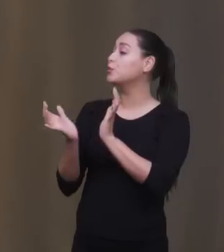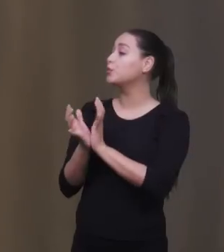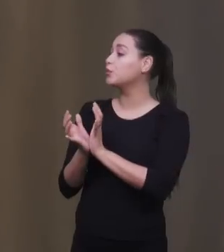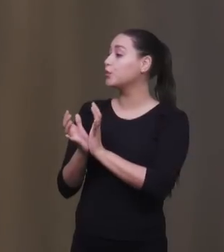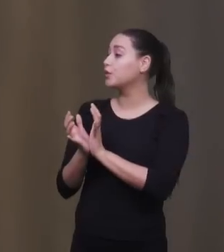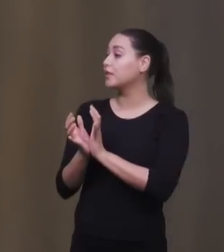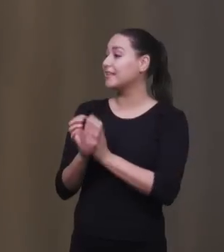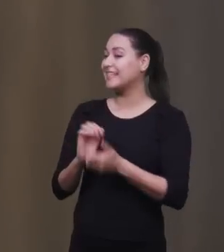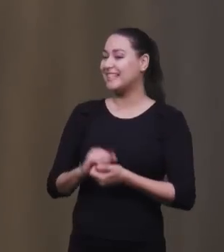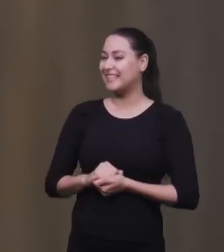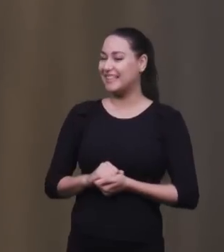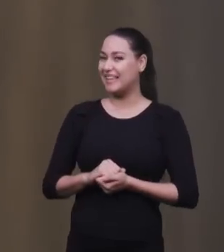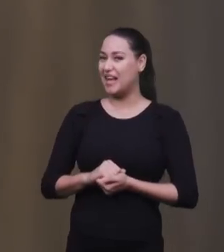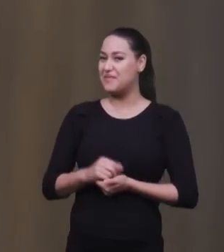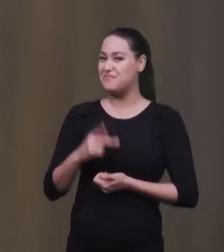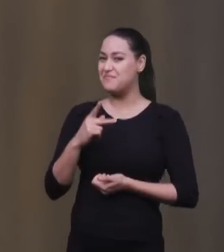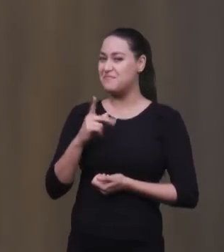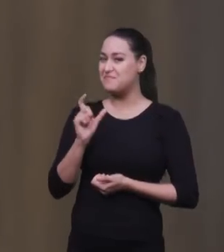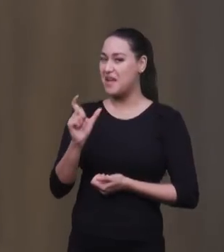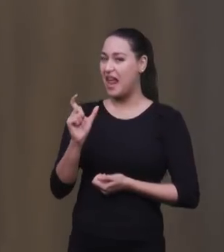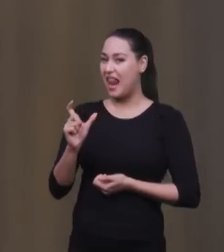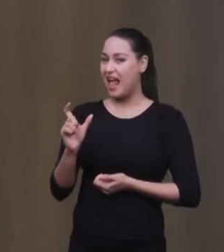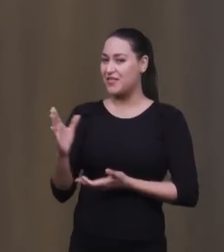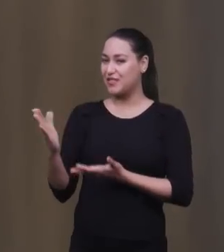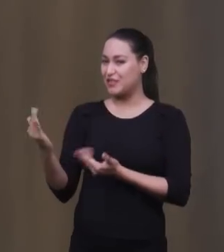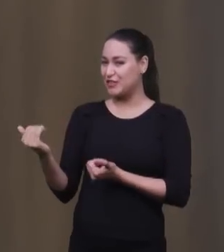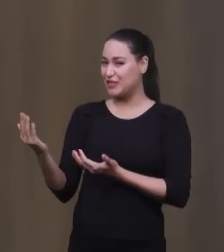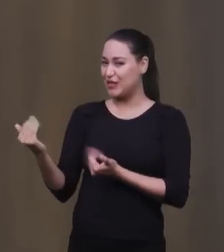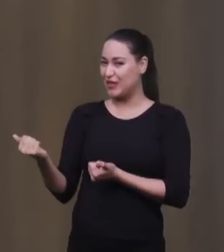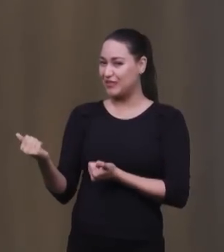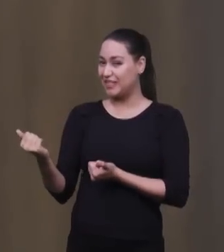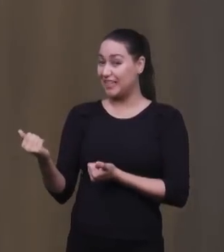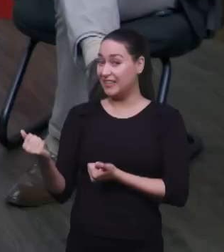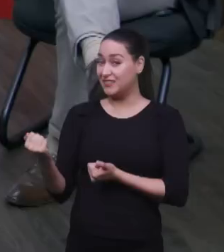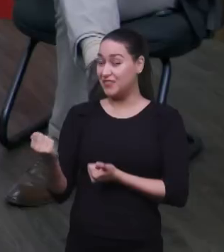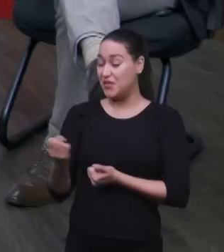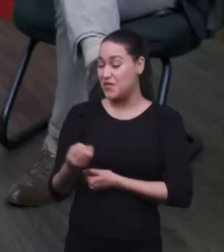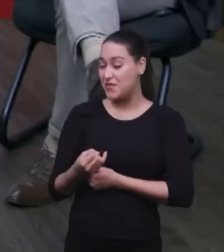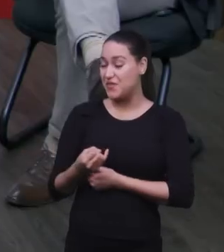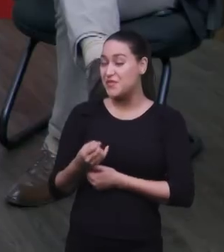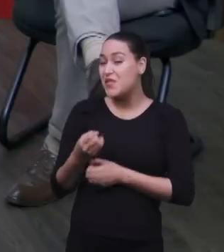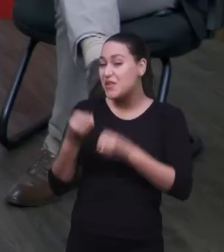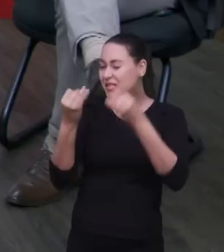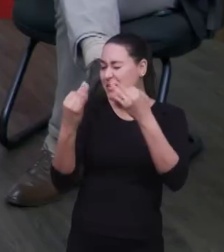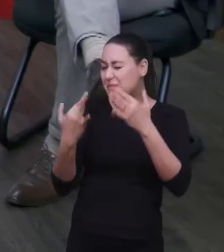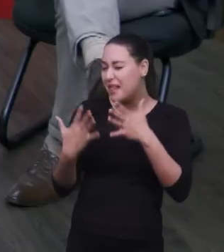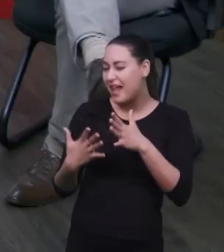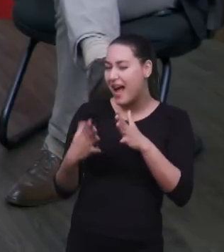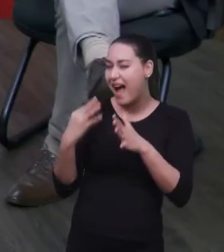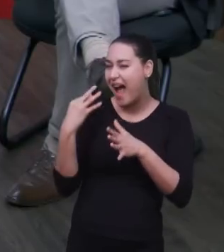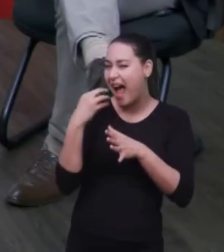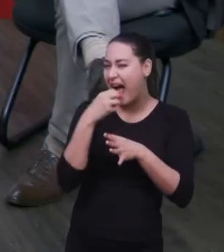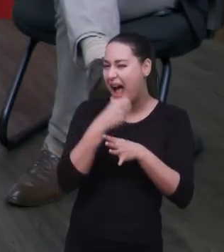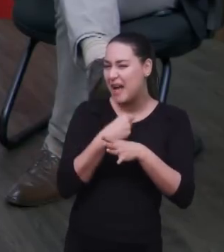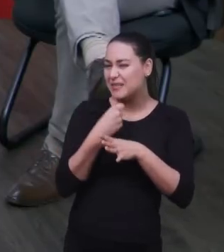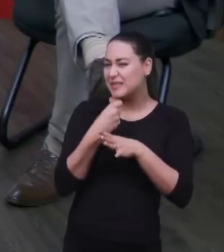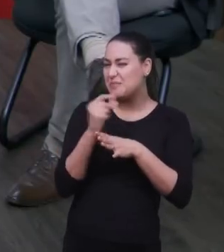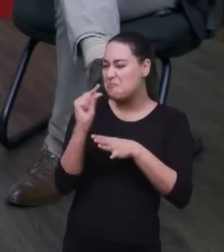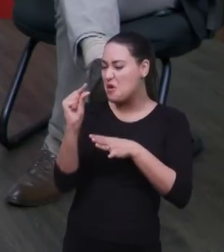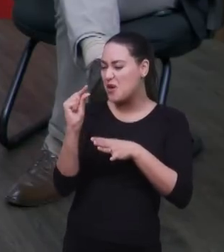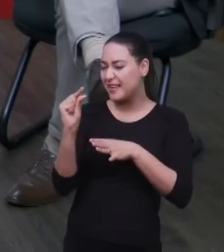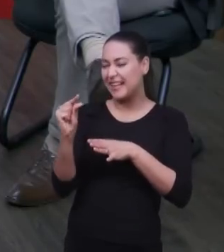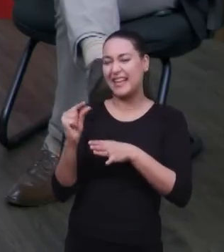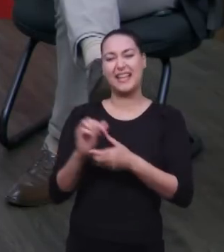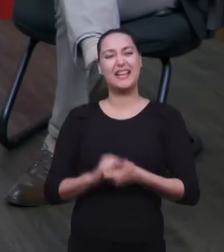o que eu vou fazer? Diga. Vou utilizar uma palavra que jovem gosta. Vou dar um spoiler. Opa! O spoiler vai ser Isso. que o próximo Isso, que vai